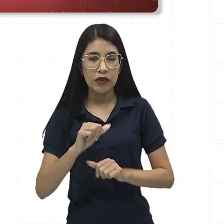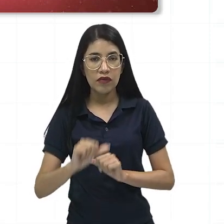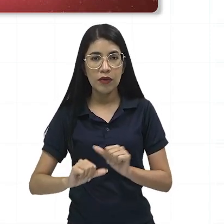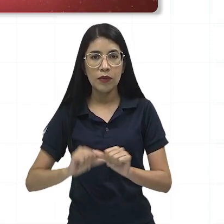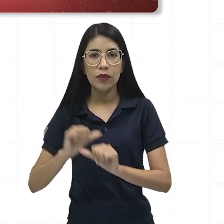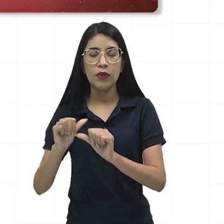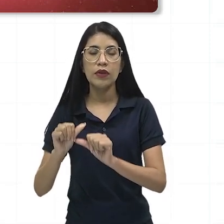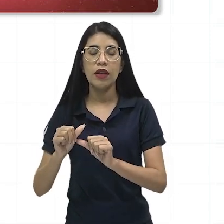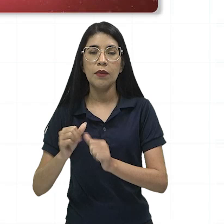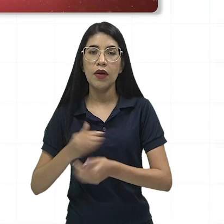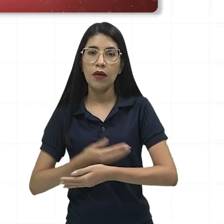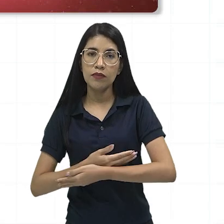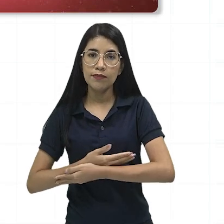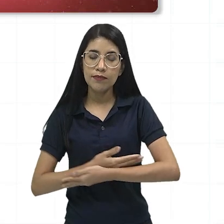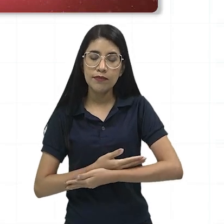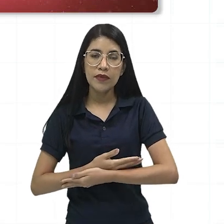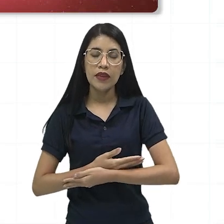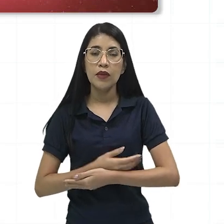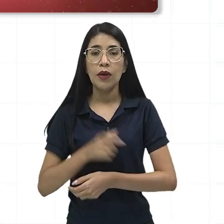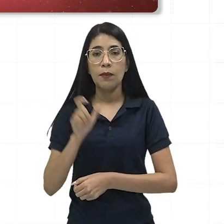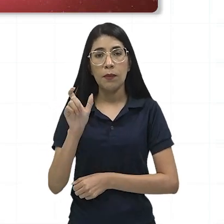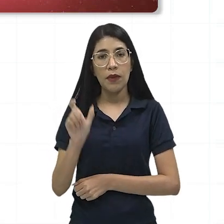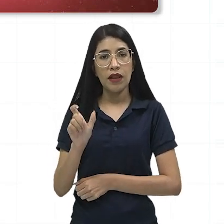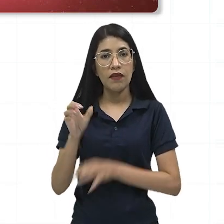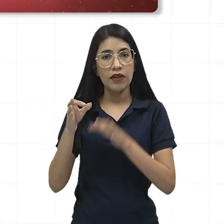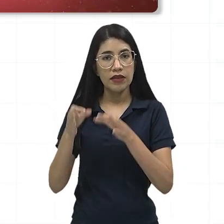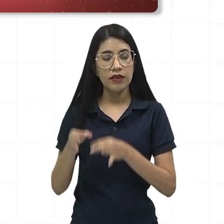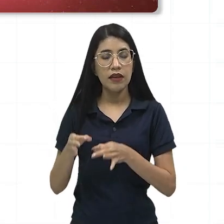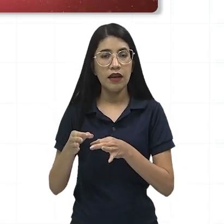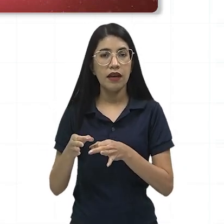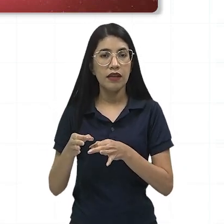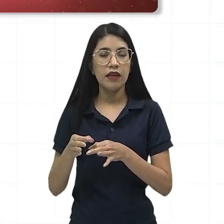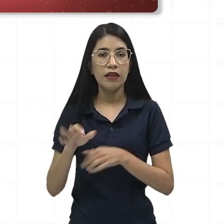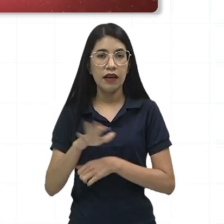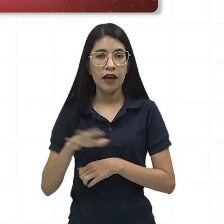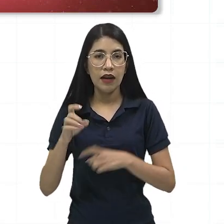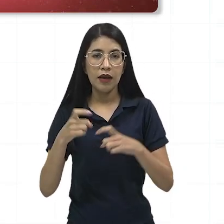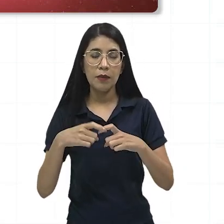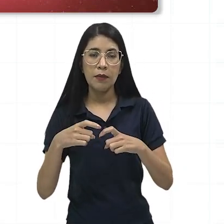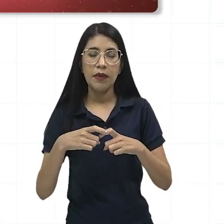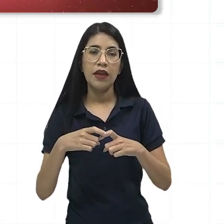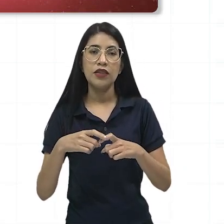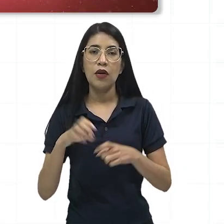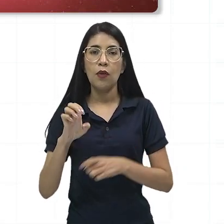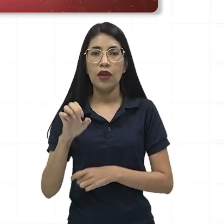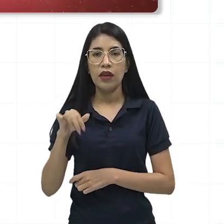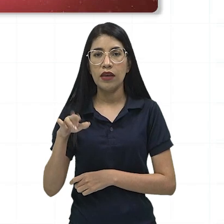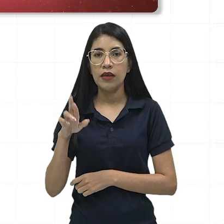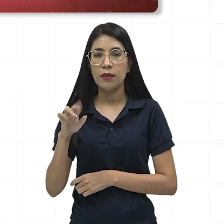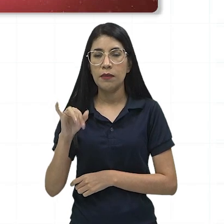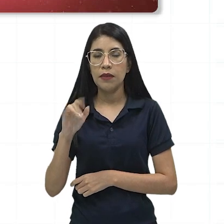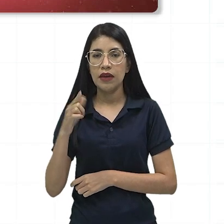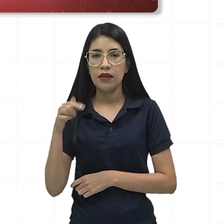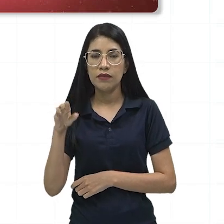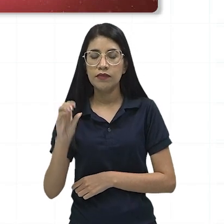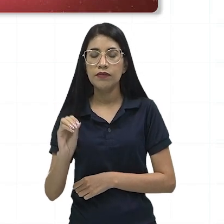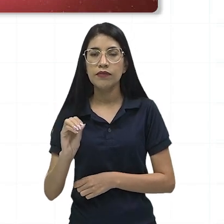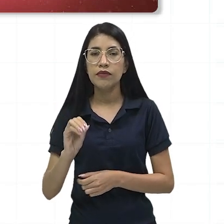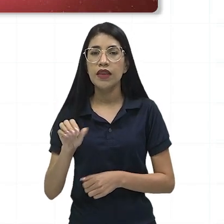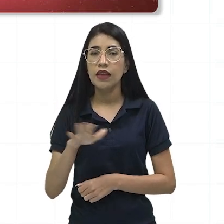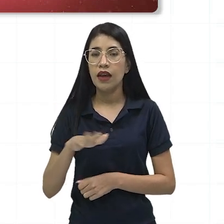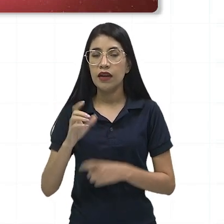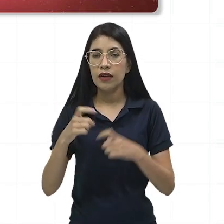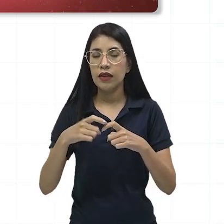seu nascimento. Então, o termo técnico desse embrião, quando a gente chama de bebê, na verdade, o termo técnico dentro